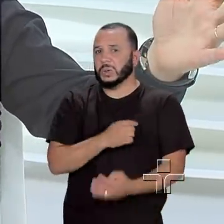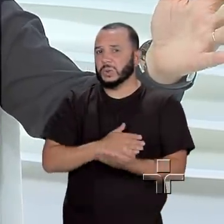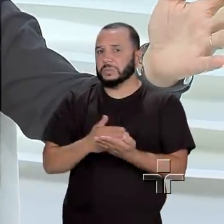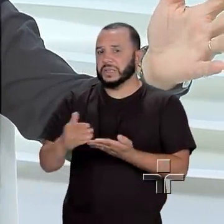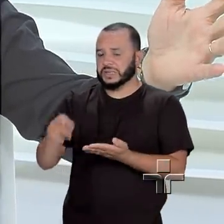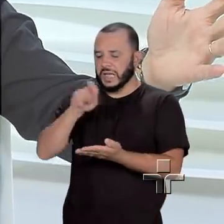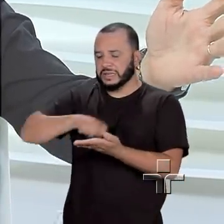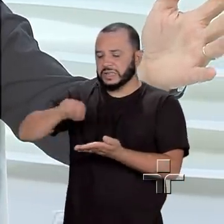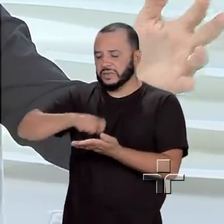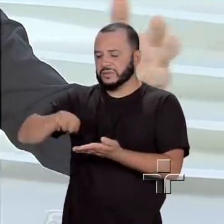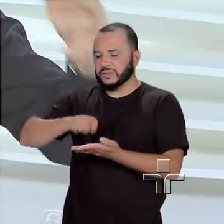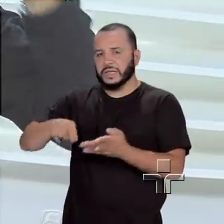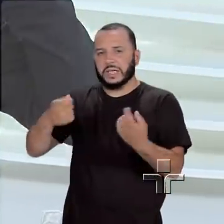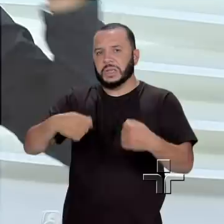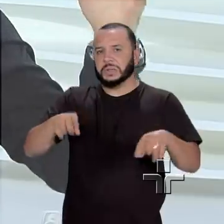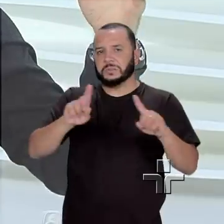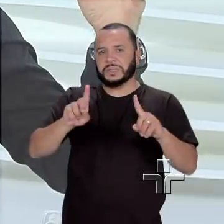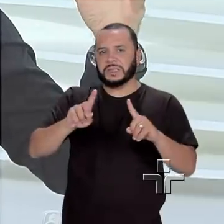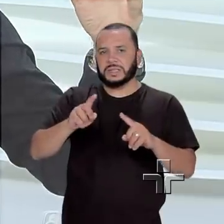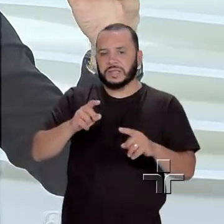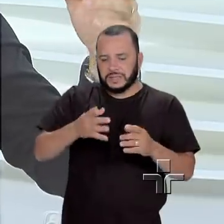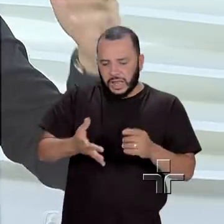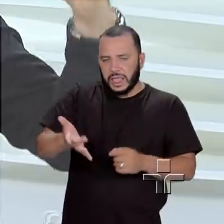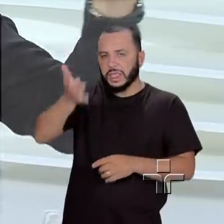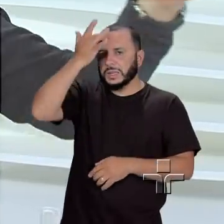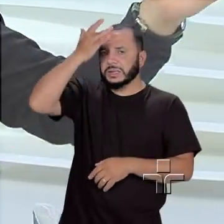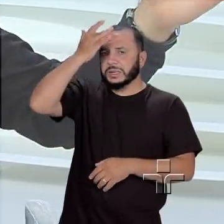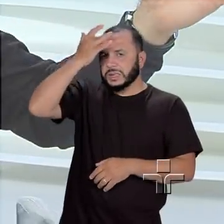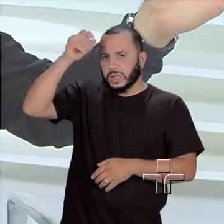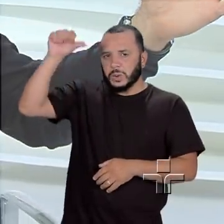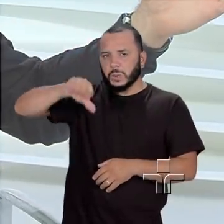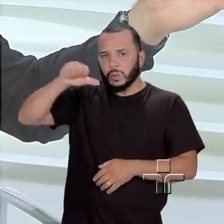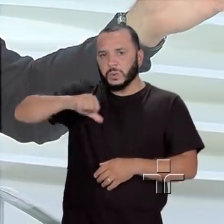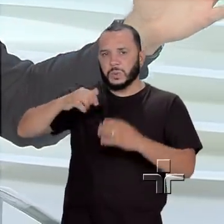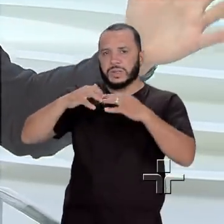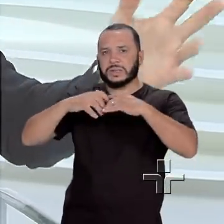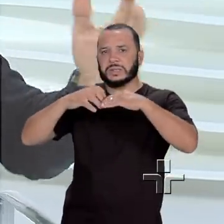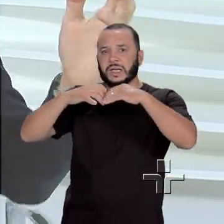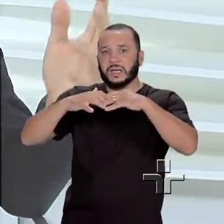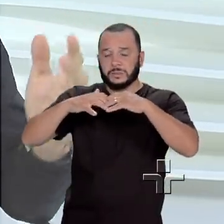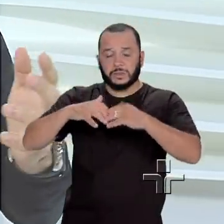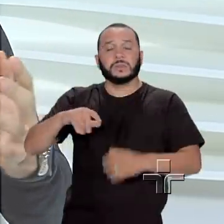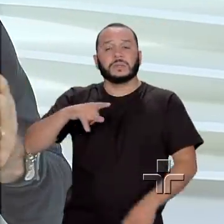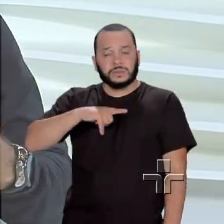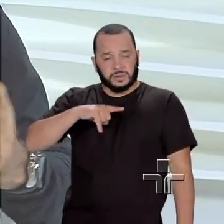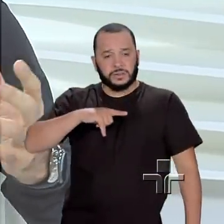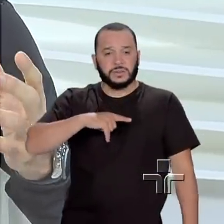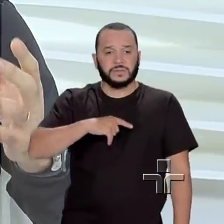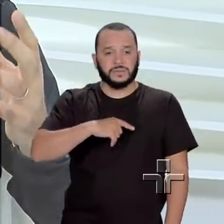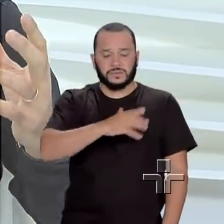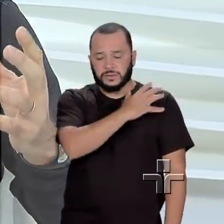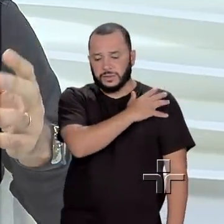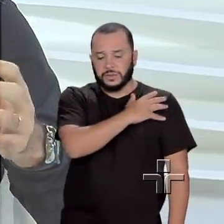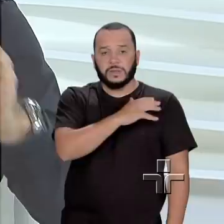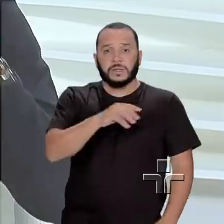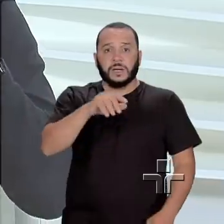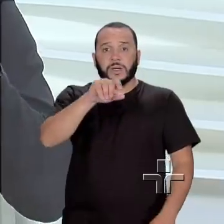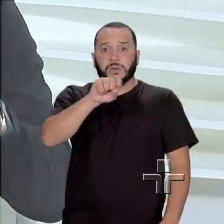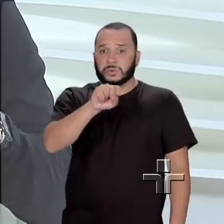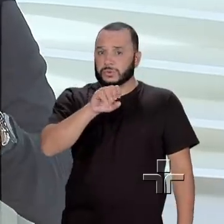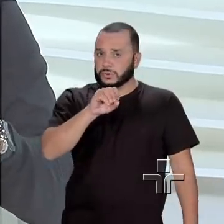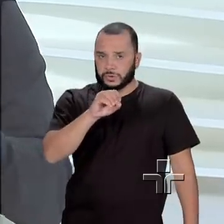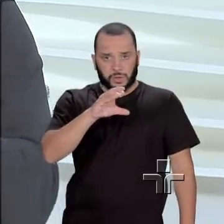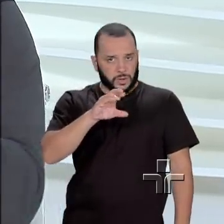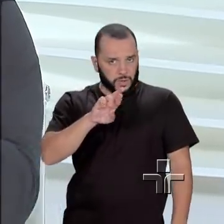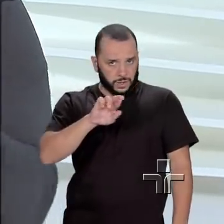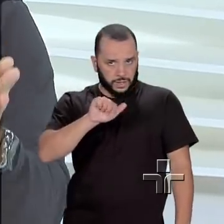precisar memorizar mais nada. Isso vai ser ruim para os cérebros, né? Isso está na boca de Sócrates, por acaso, num dos diálogos. Então, é do